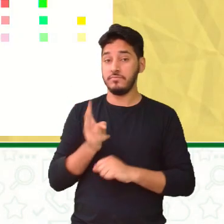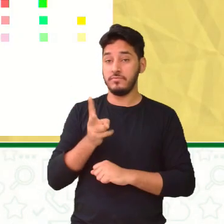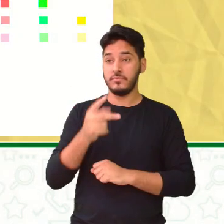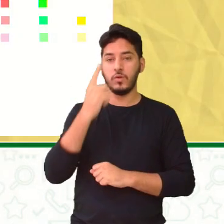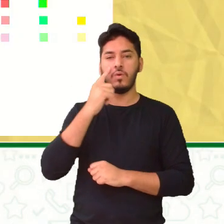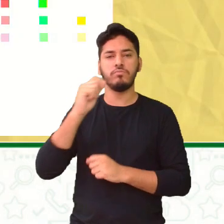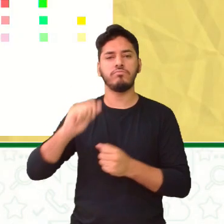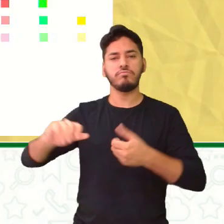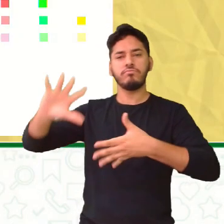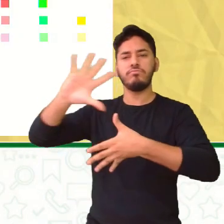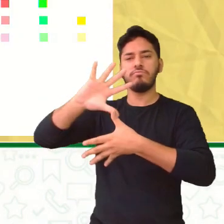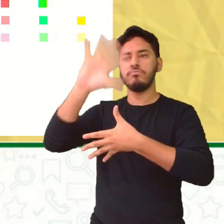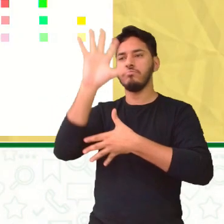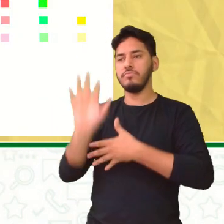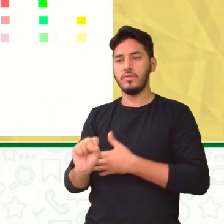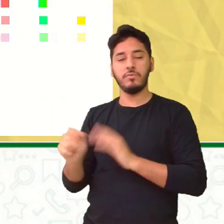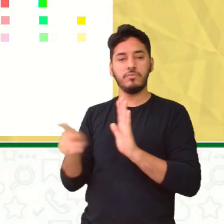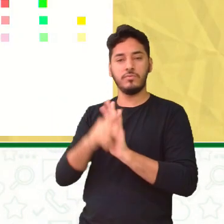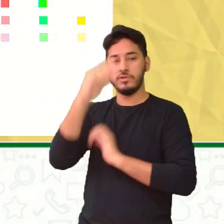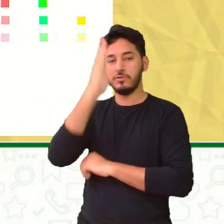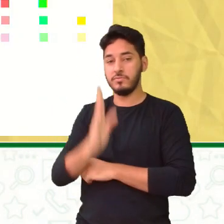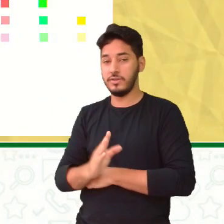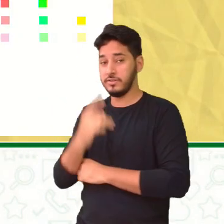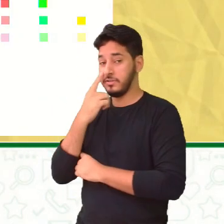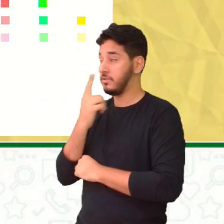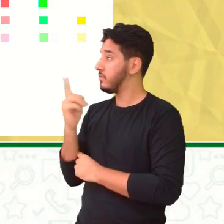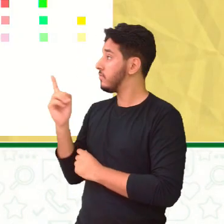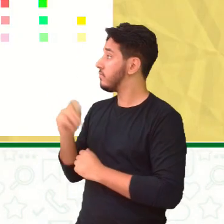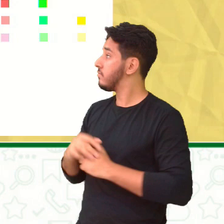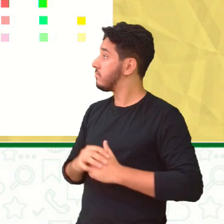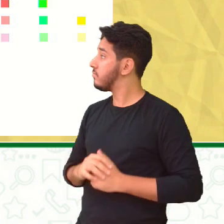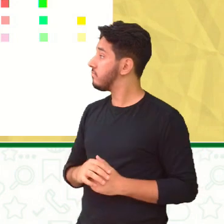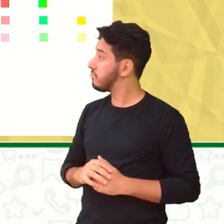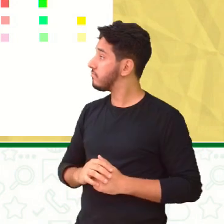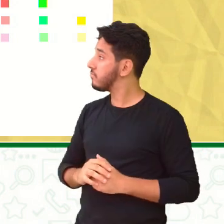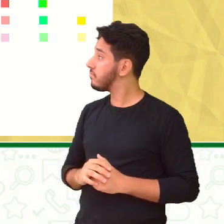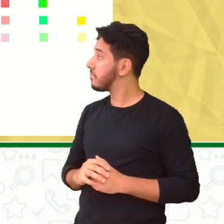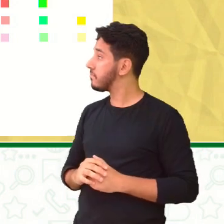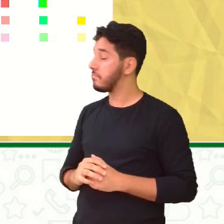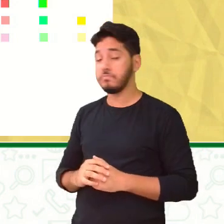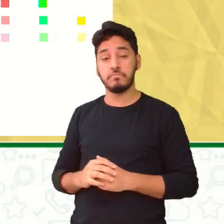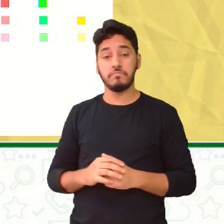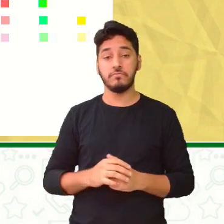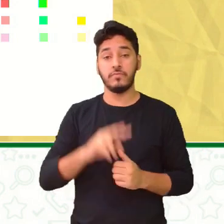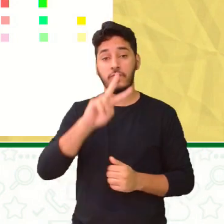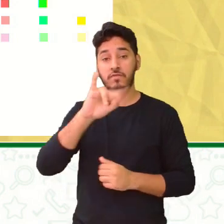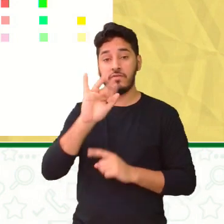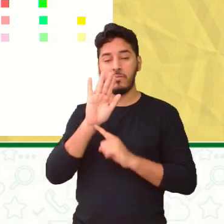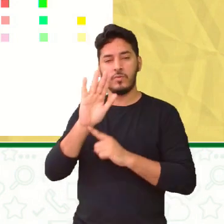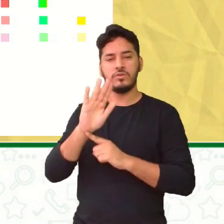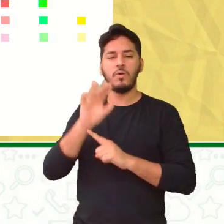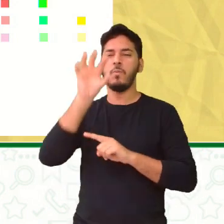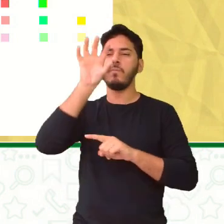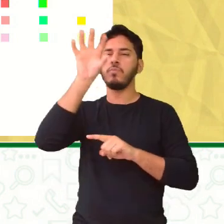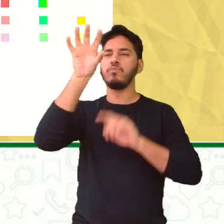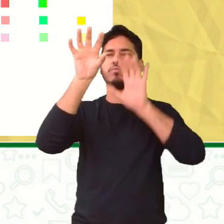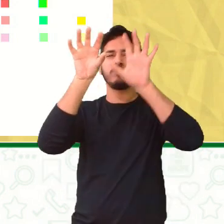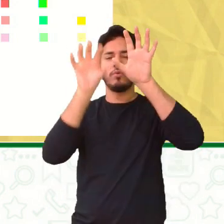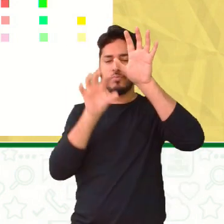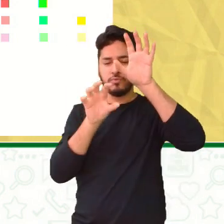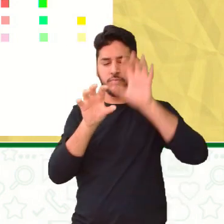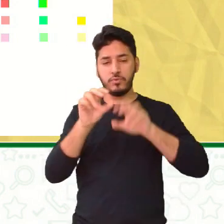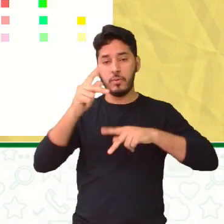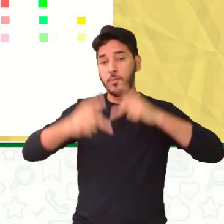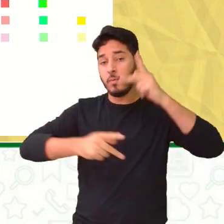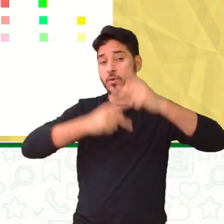o mapa do nosso país, o mapa do Brasil, que vai mostrar justamente a distribuição, né, dessa